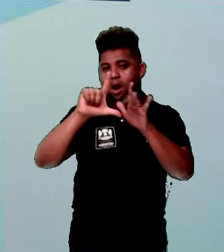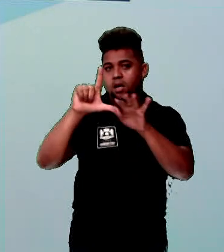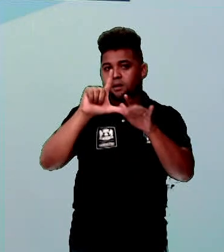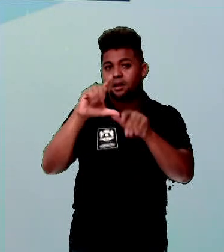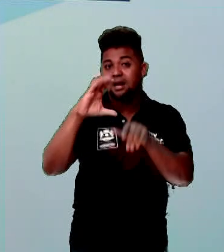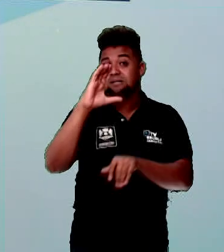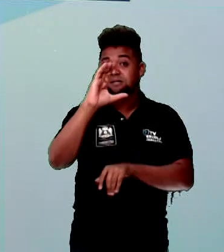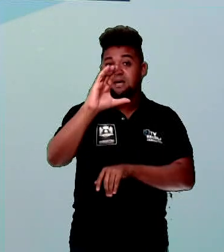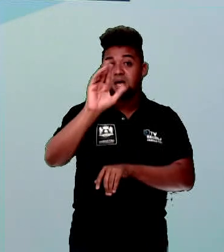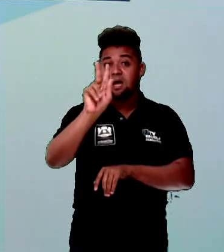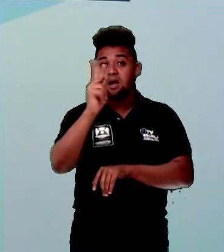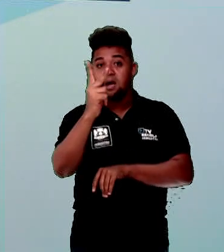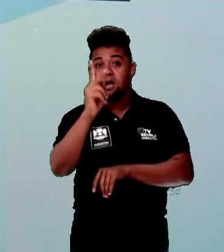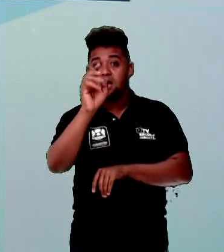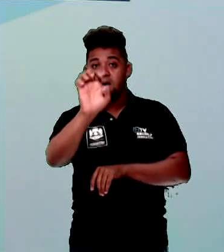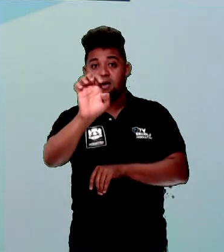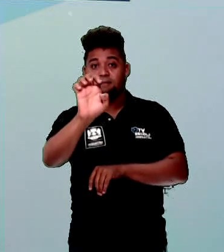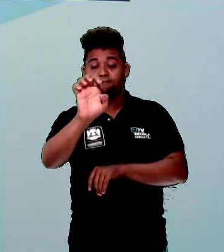C-H-E,